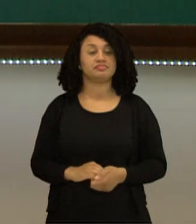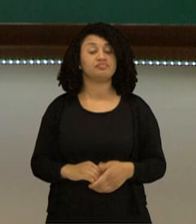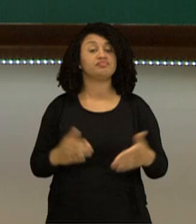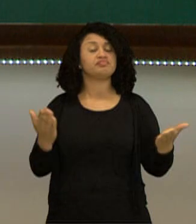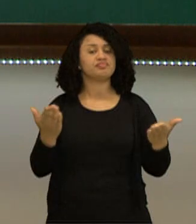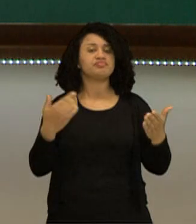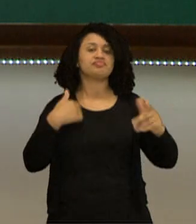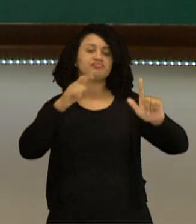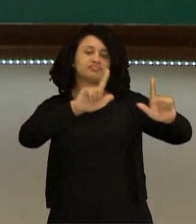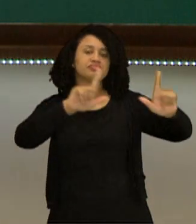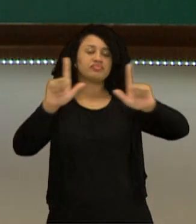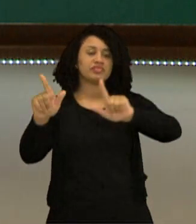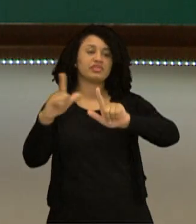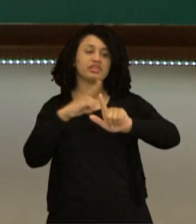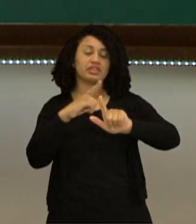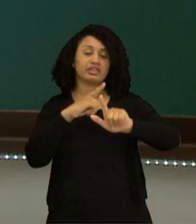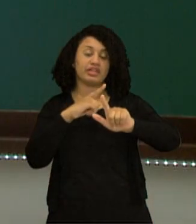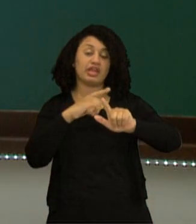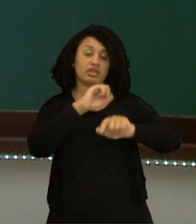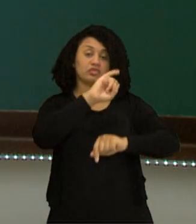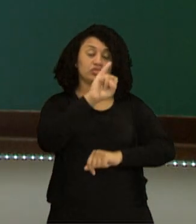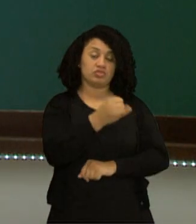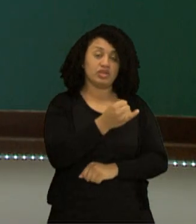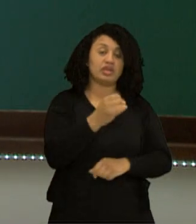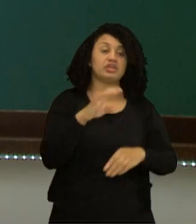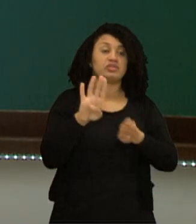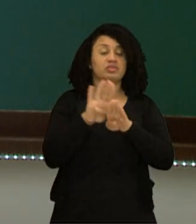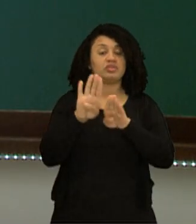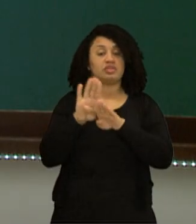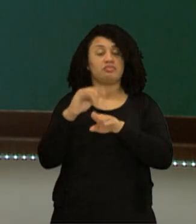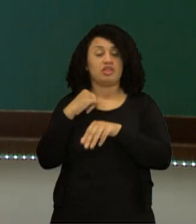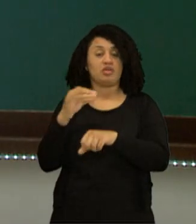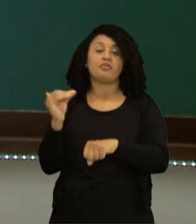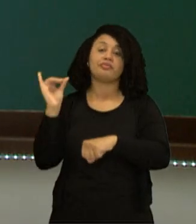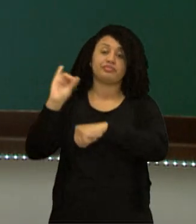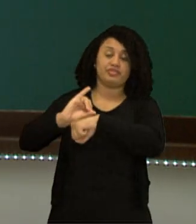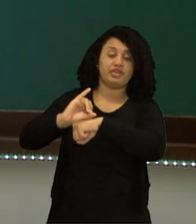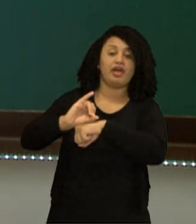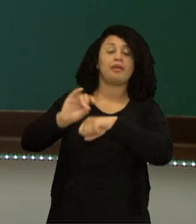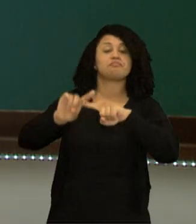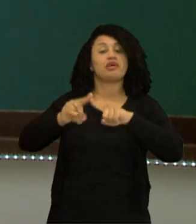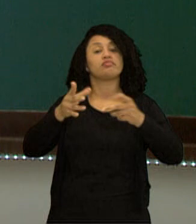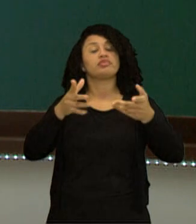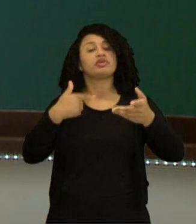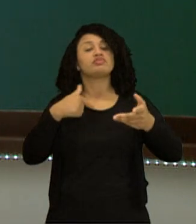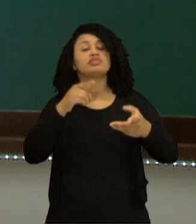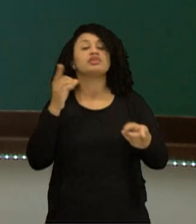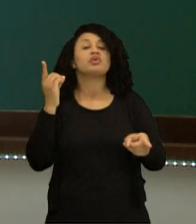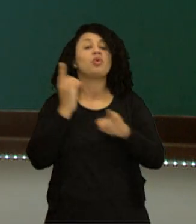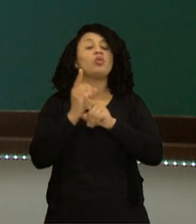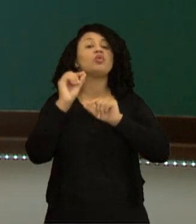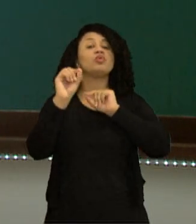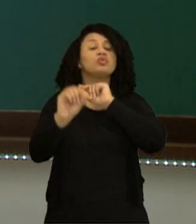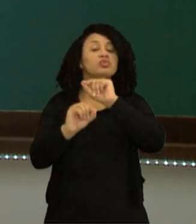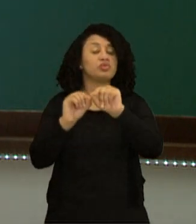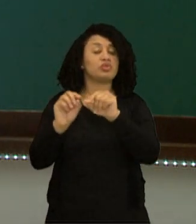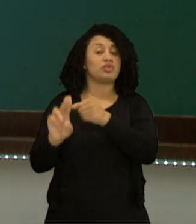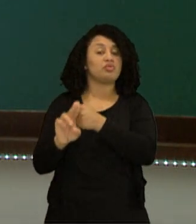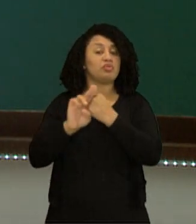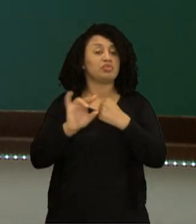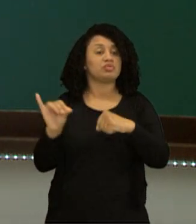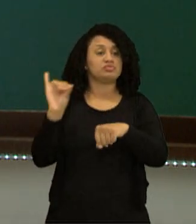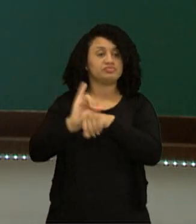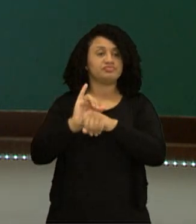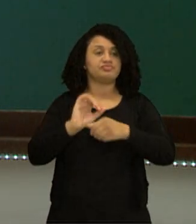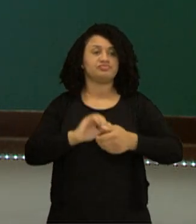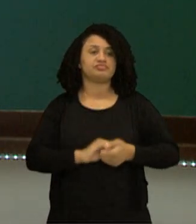Nessas quotes eu tenho sujeito e tenho objeto. Mas eu quero que vocês encontrem apenas os objetos. Então, eu tenho